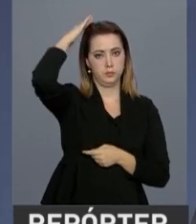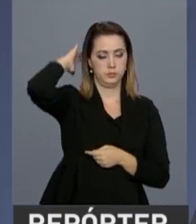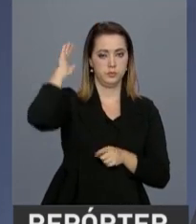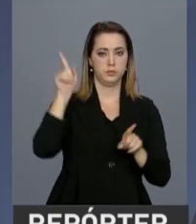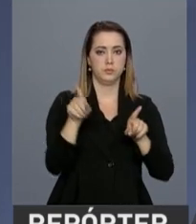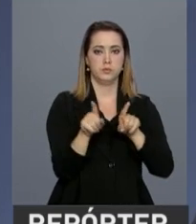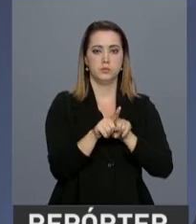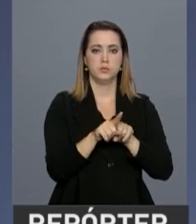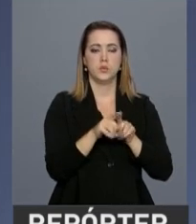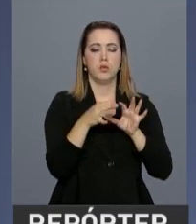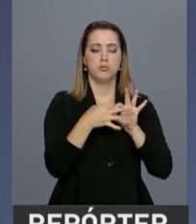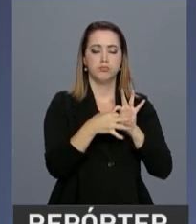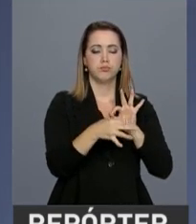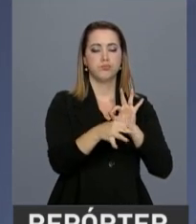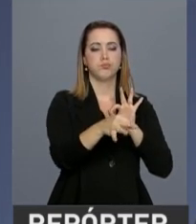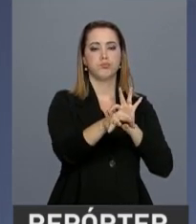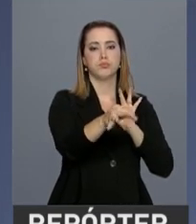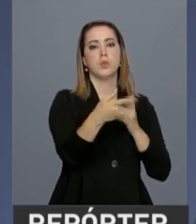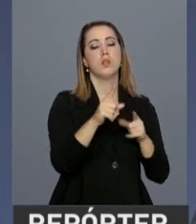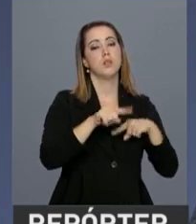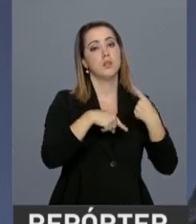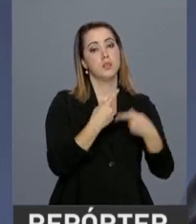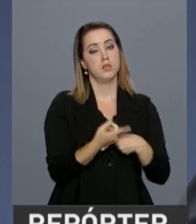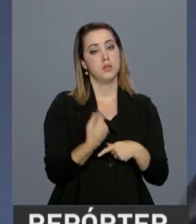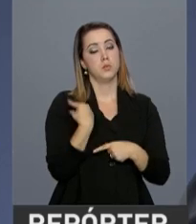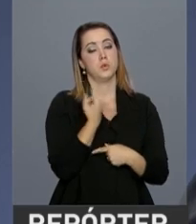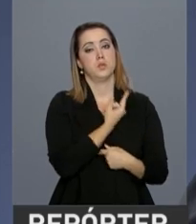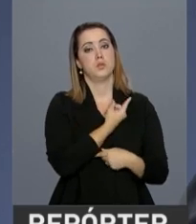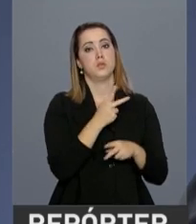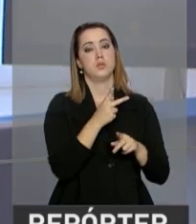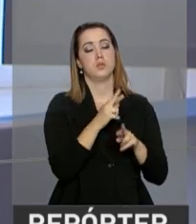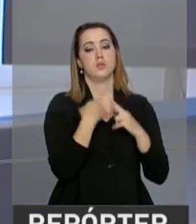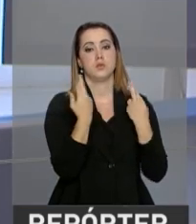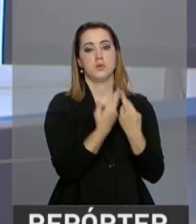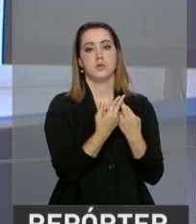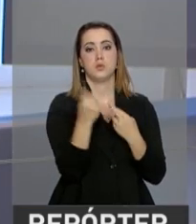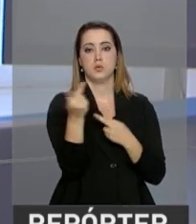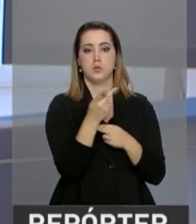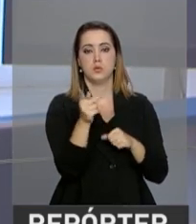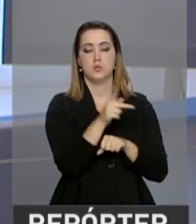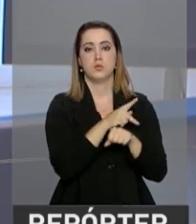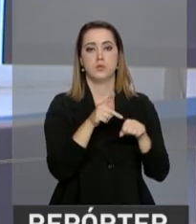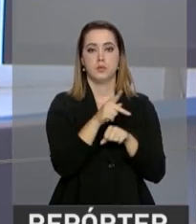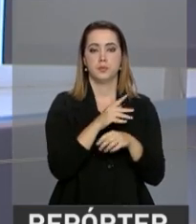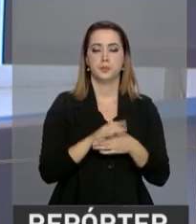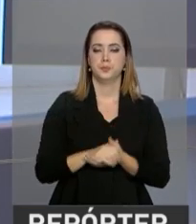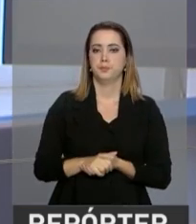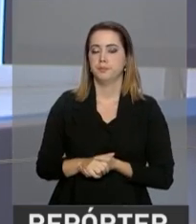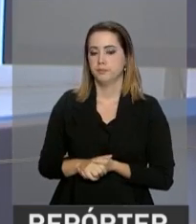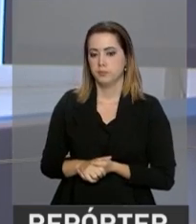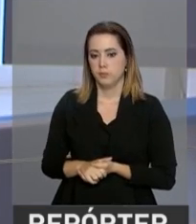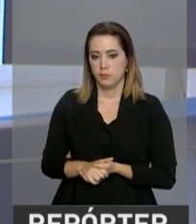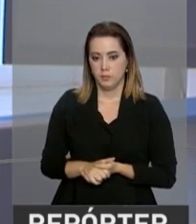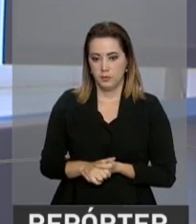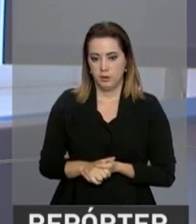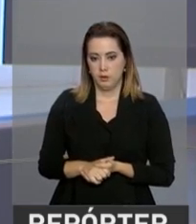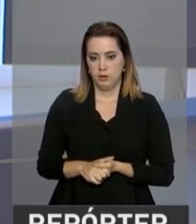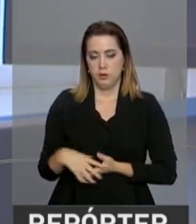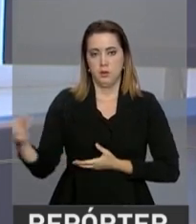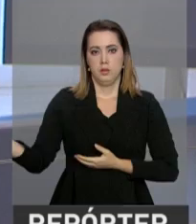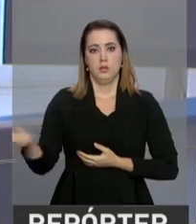relativamente longa, e posteriormente nossa reunião bilateral. novas parcerias para a produção de